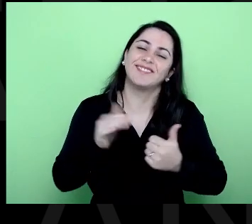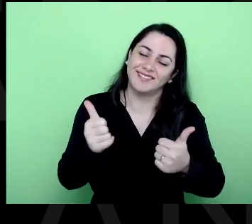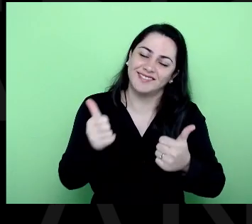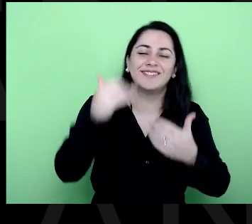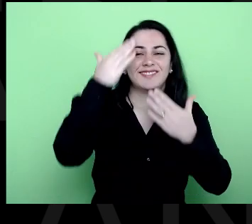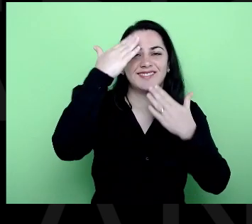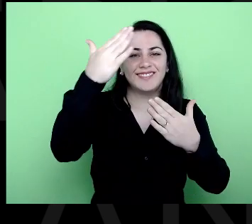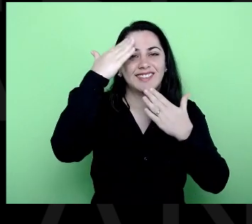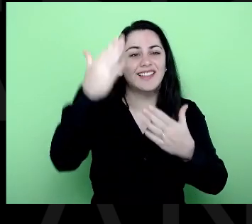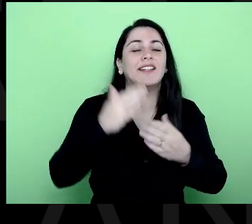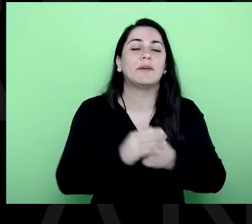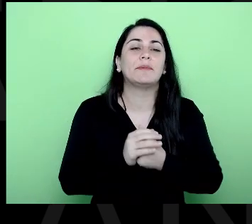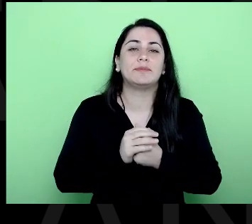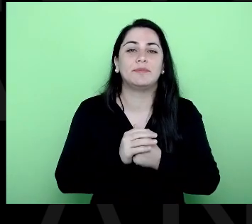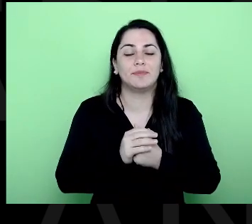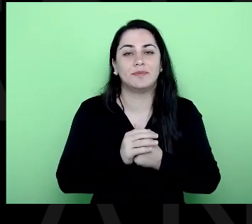cara. Mas,